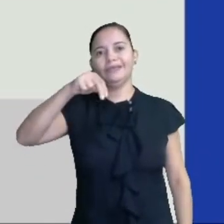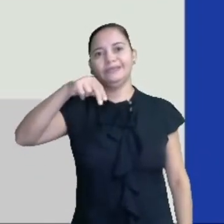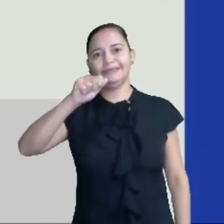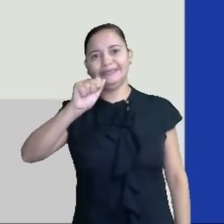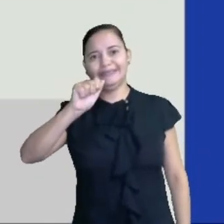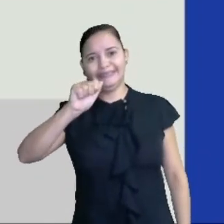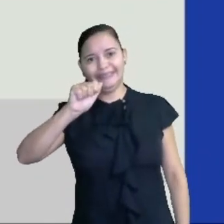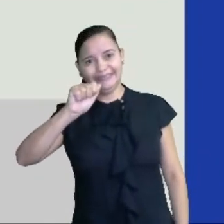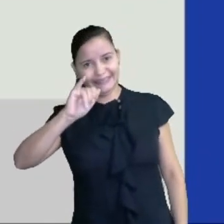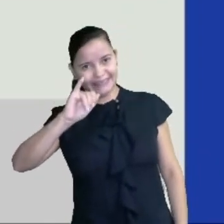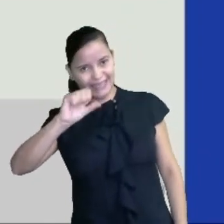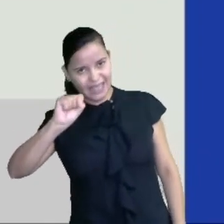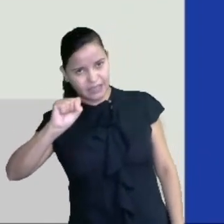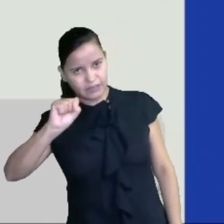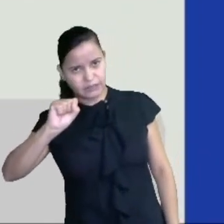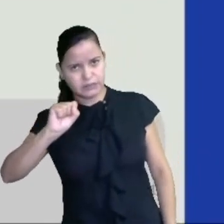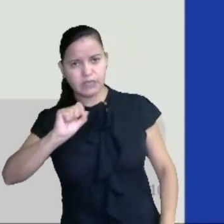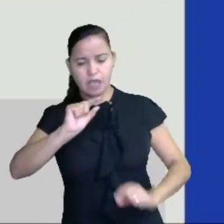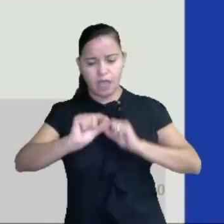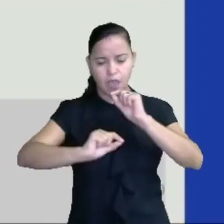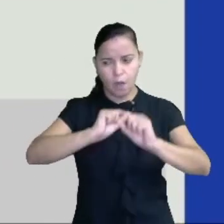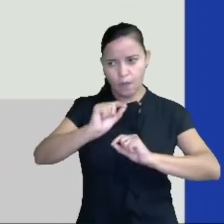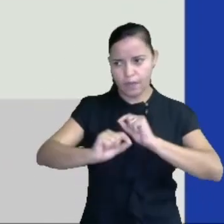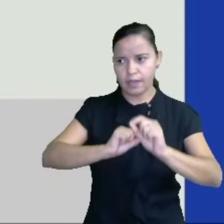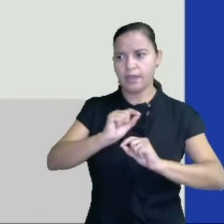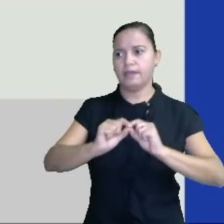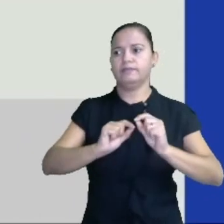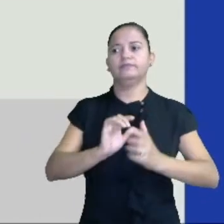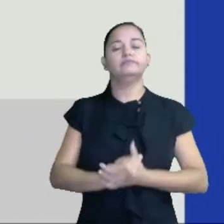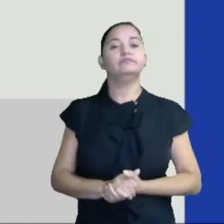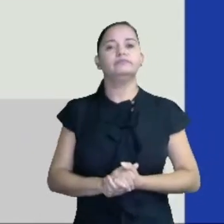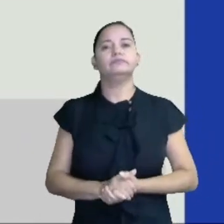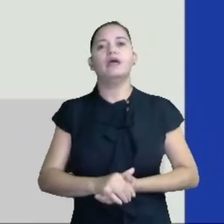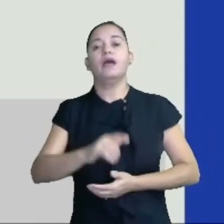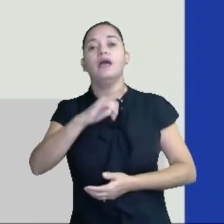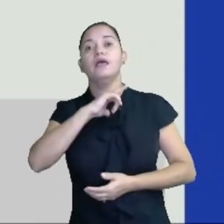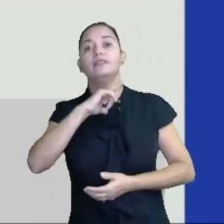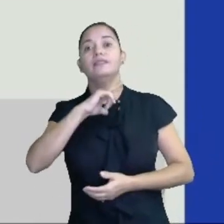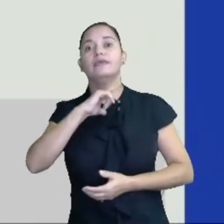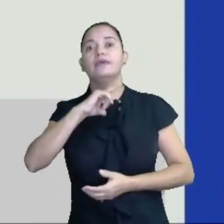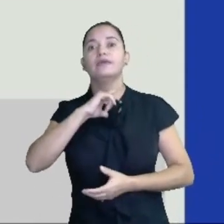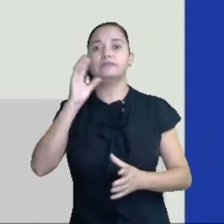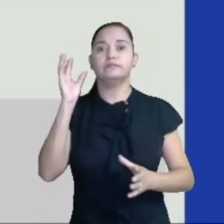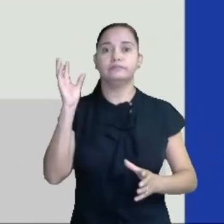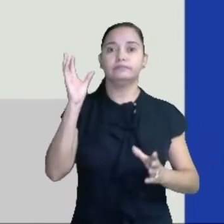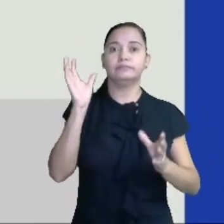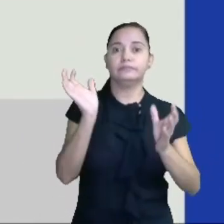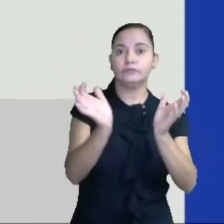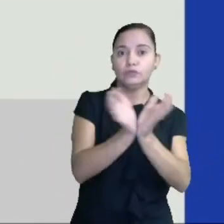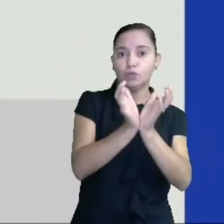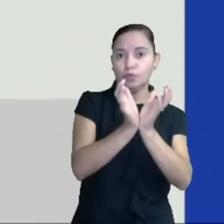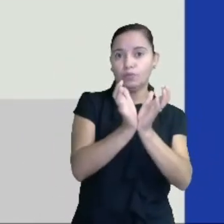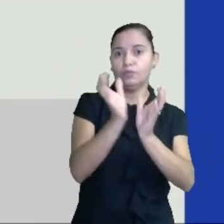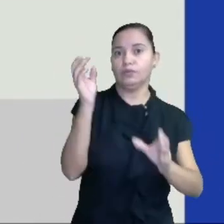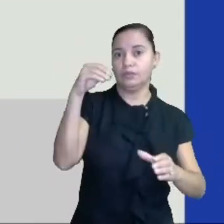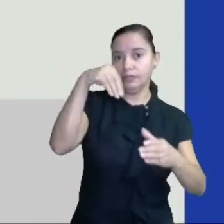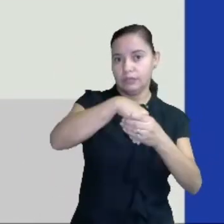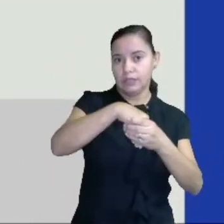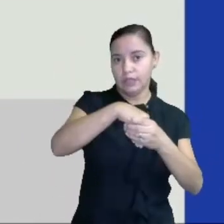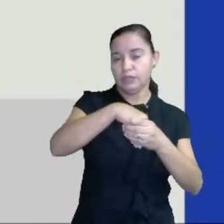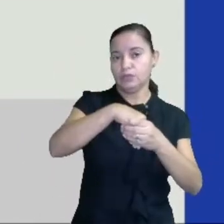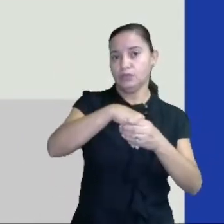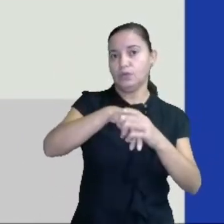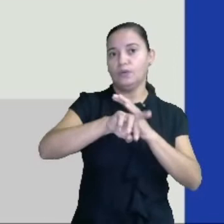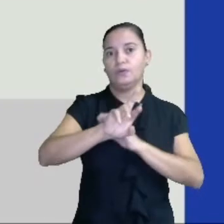sufixos nominais são afixos que se aglutinam a um radical